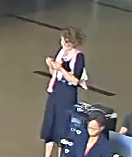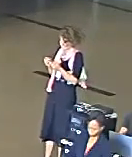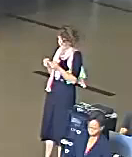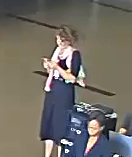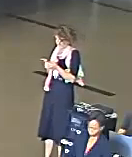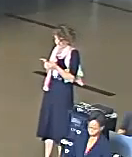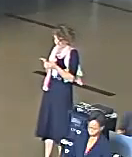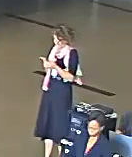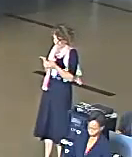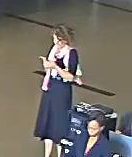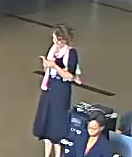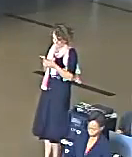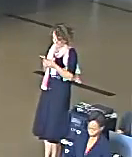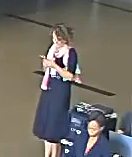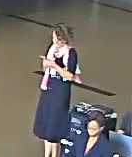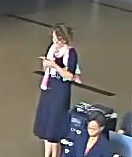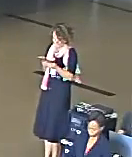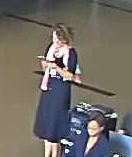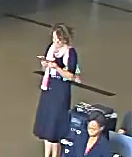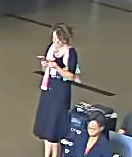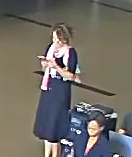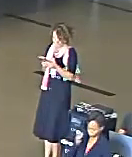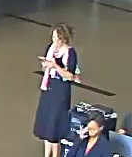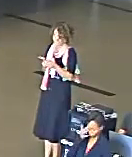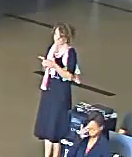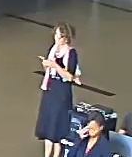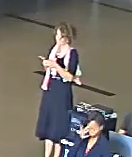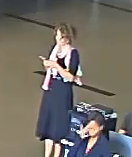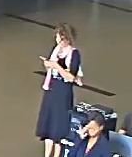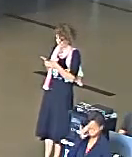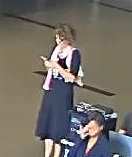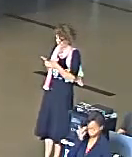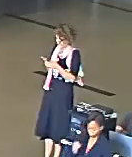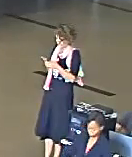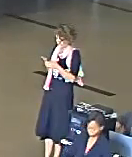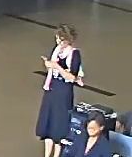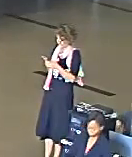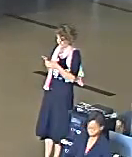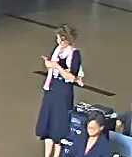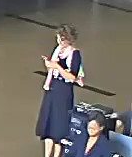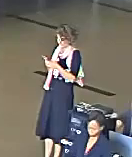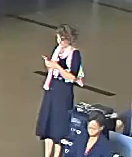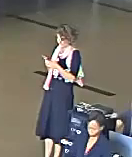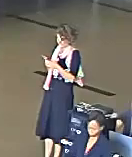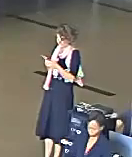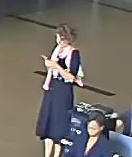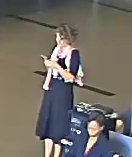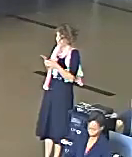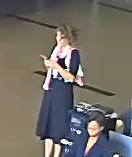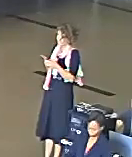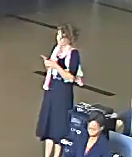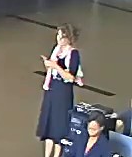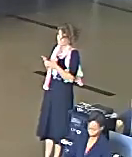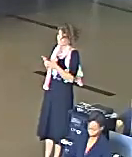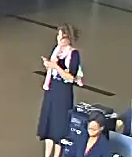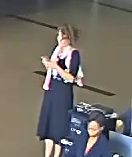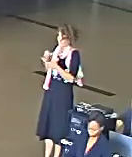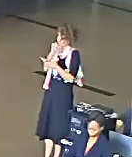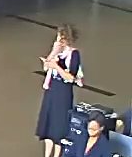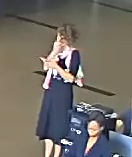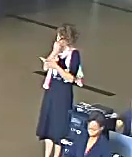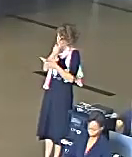cobrar e levar esse esse procedimento na justiça muito bem